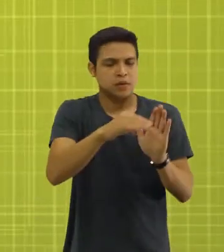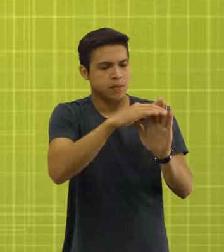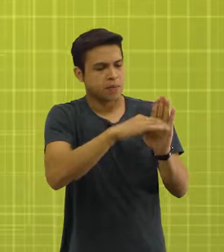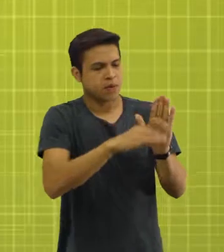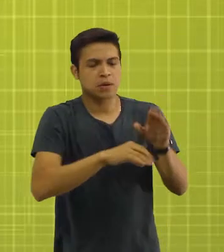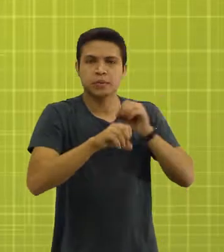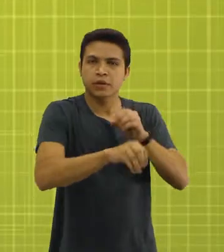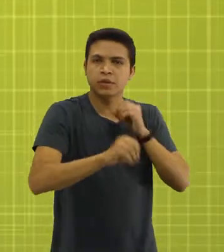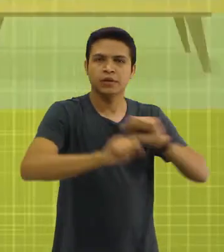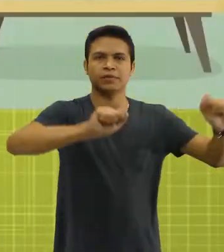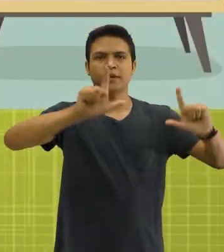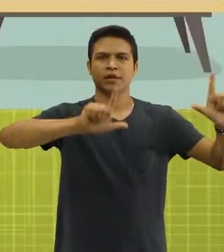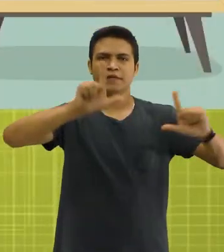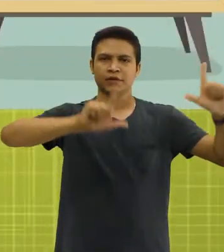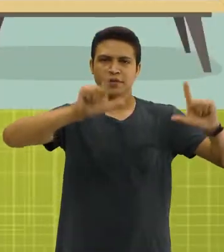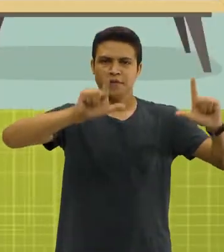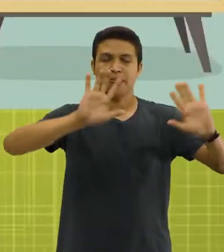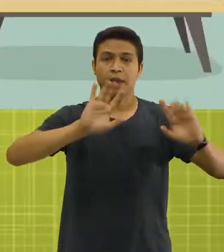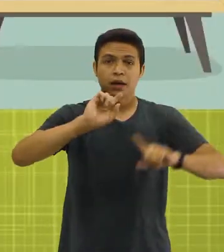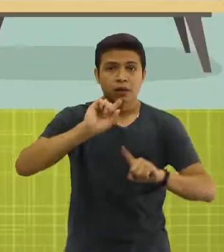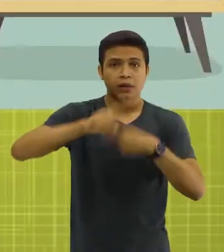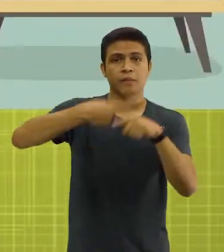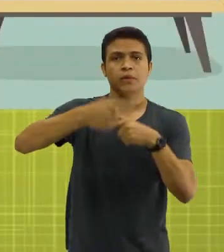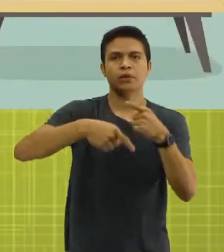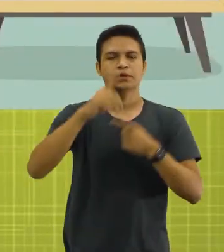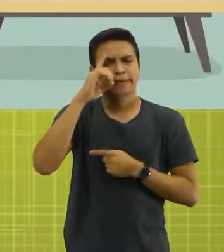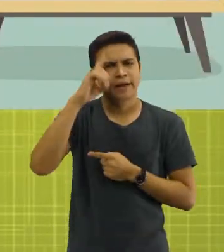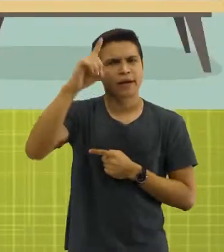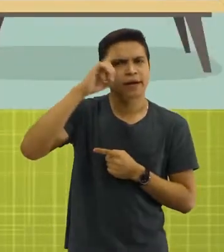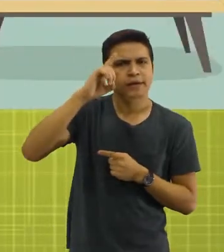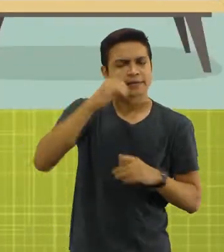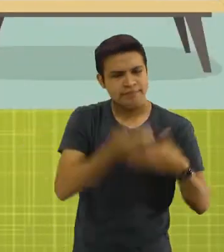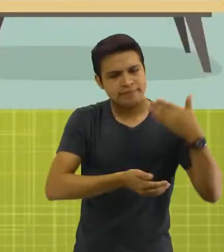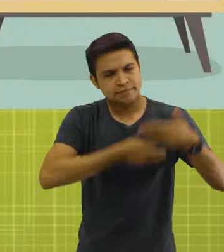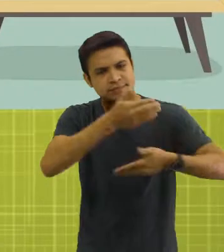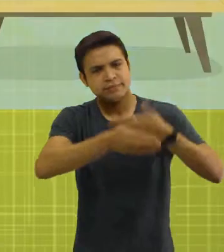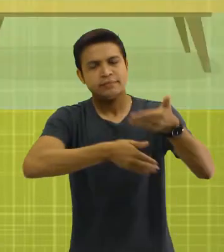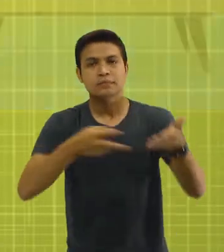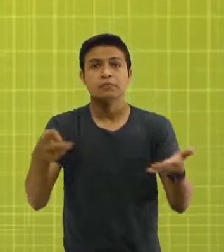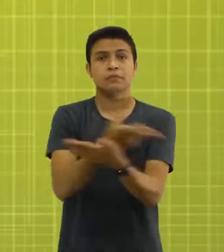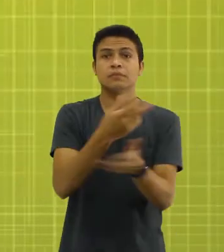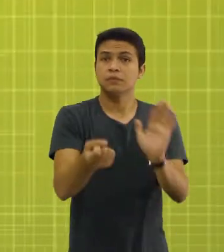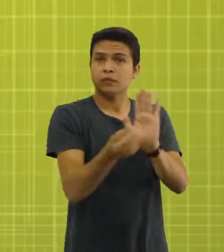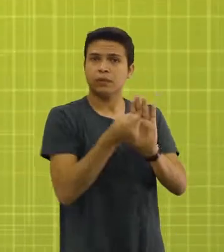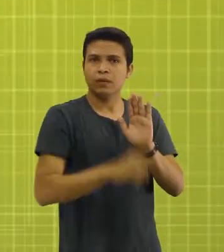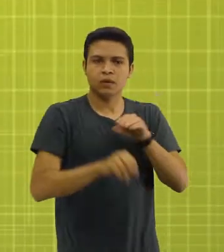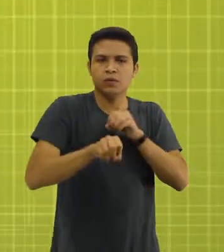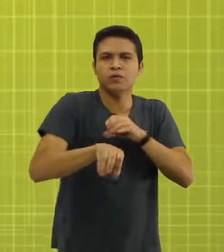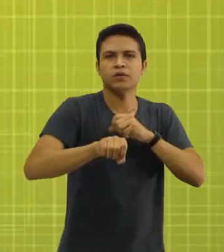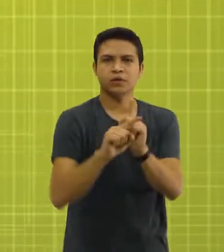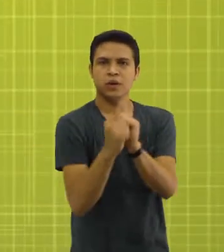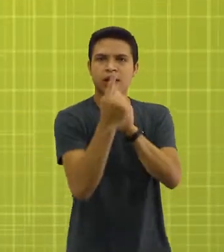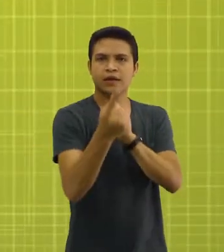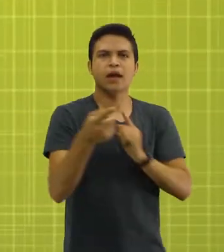a veiculação de programas educativos pela televisão. Depois dessas datas, os acontecimentos que marcam a difusão da